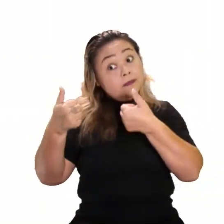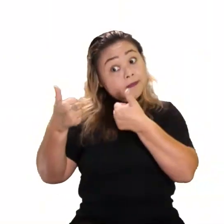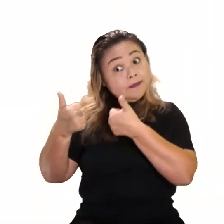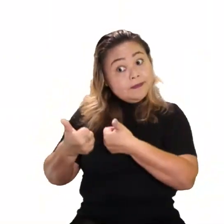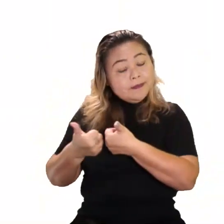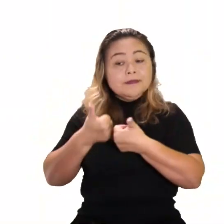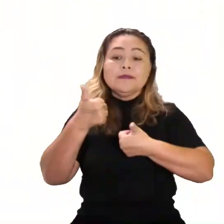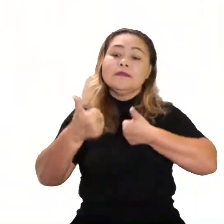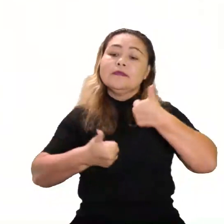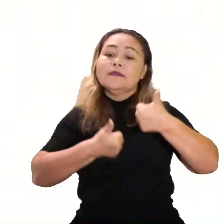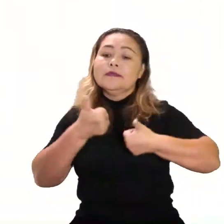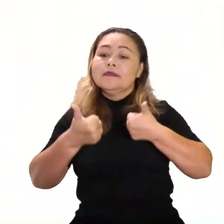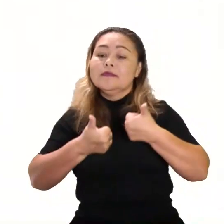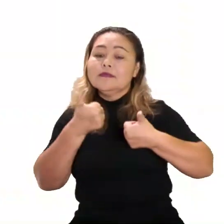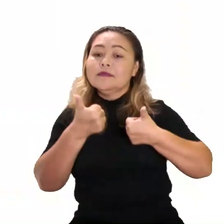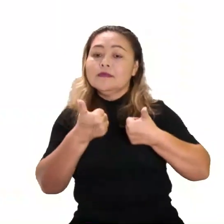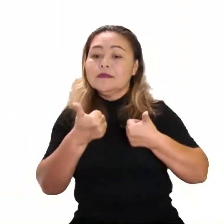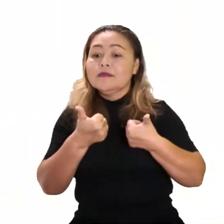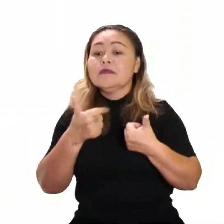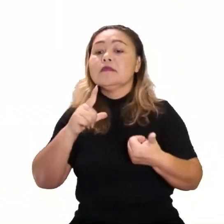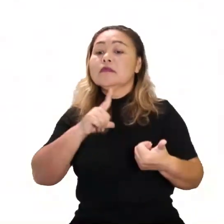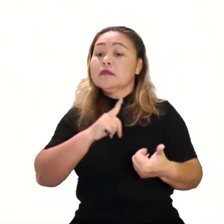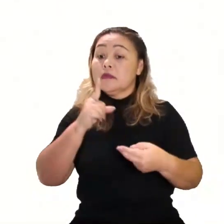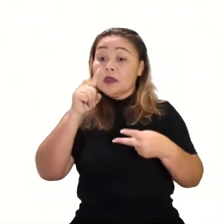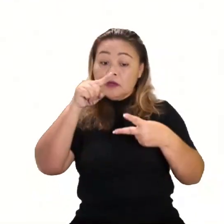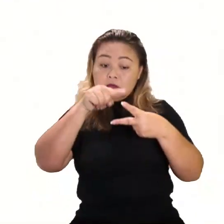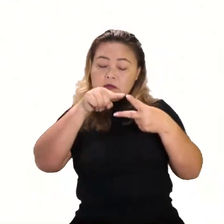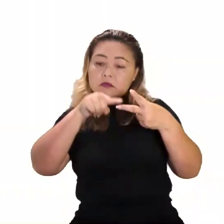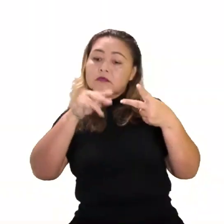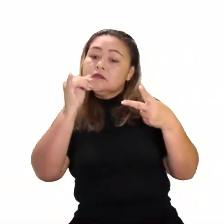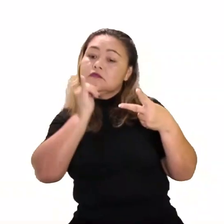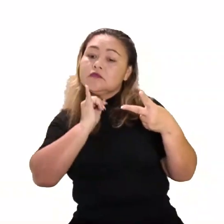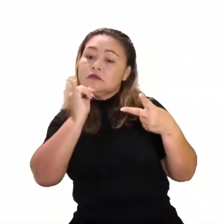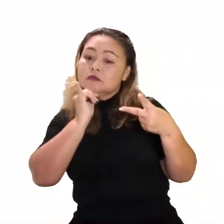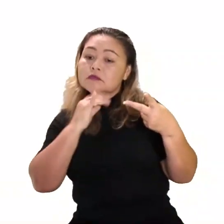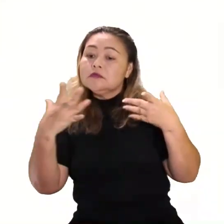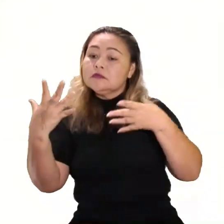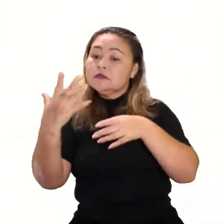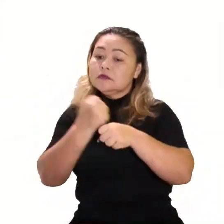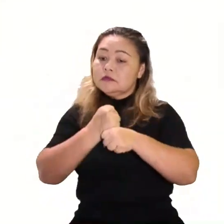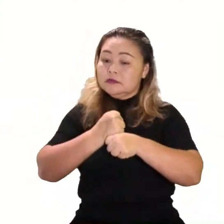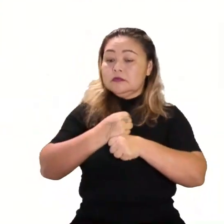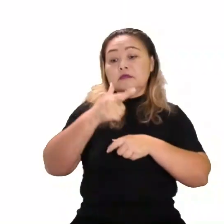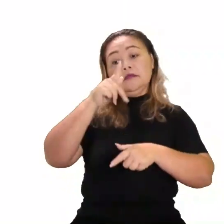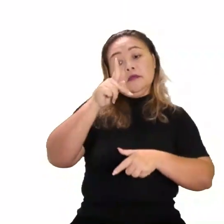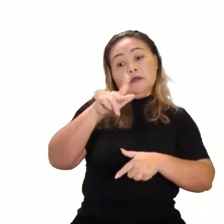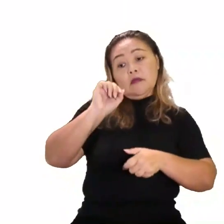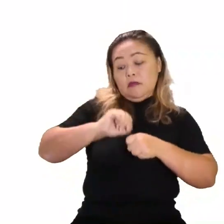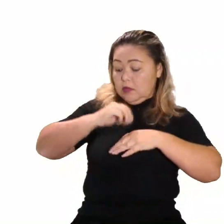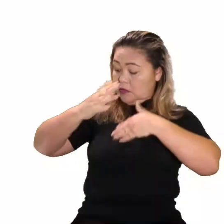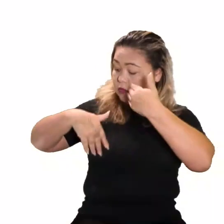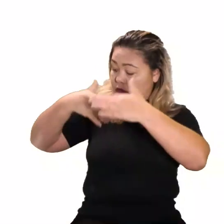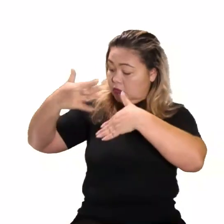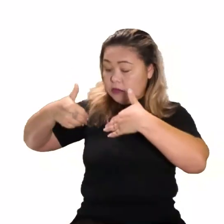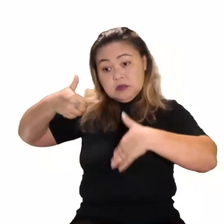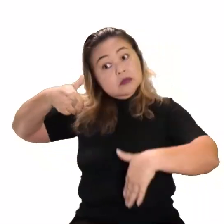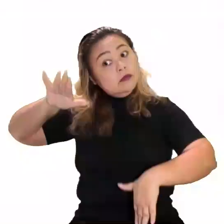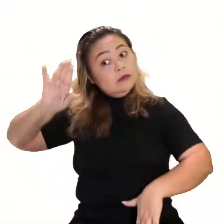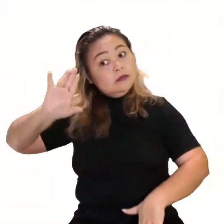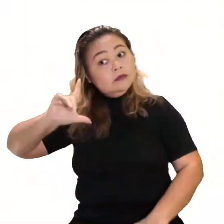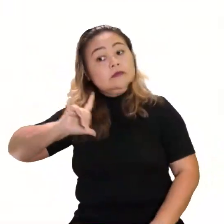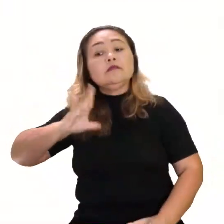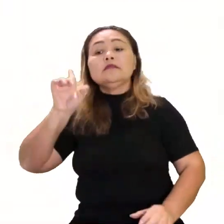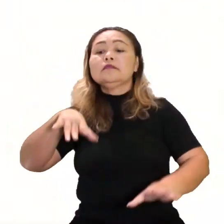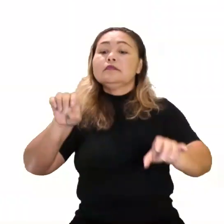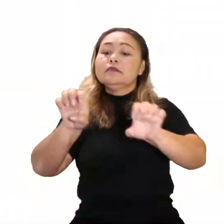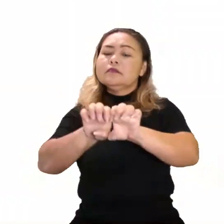Muito legal, beleza? Então a gente fez 2 exemplos aí da soma dos termos de uma PG infinita e além. Vocês viram que a equação